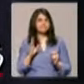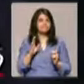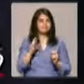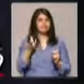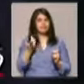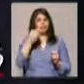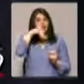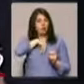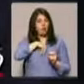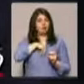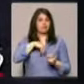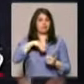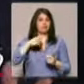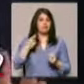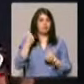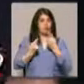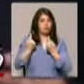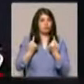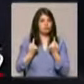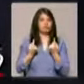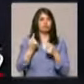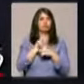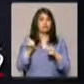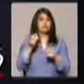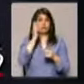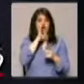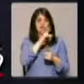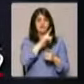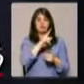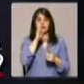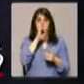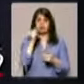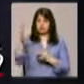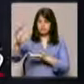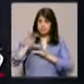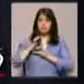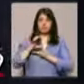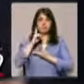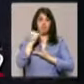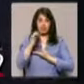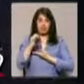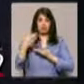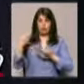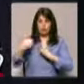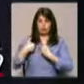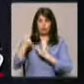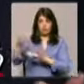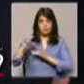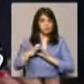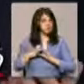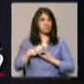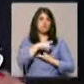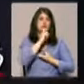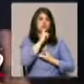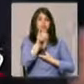credível e que permita à Grécia neste momento está à beira da sua audiência Se não receber até dia 28 A tal de ajuda de continuar dentro da zona euro